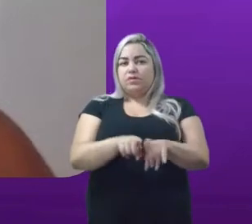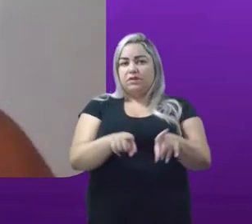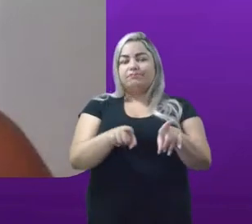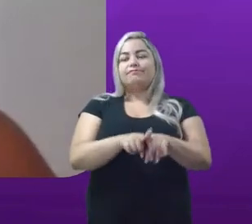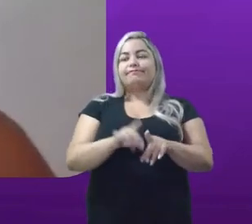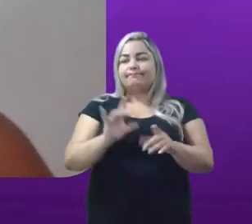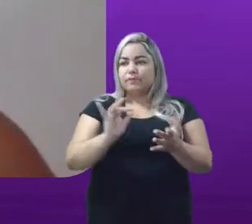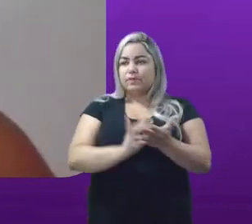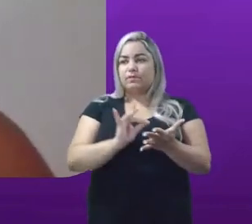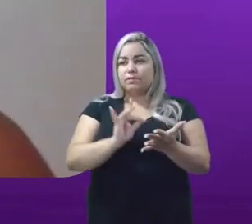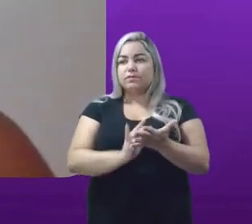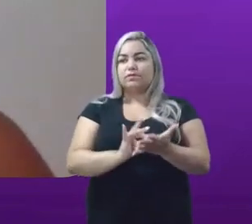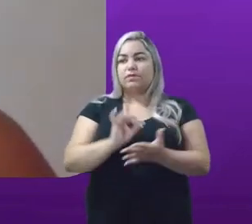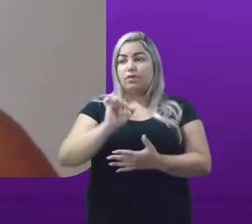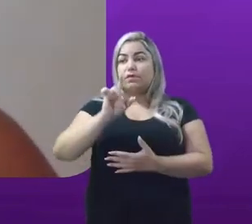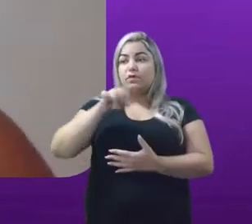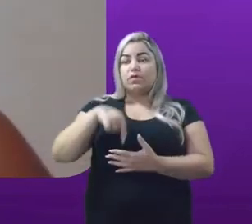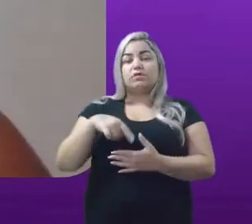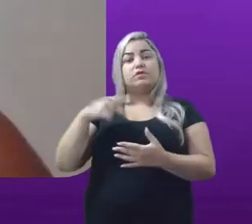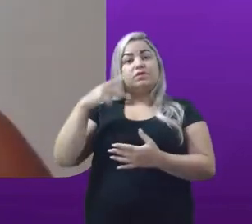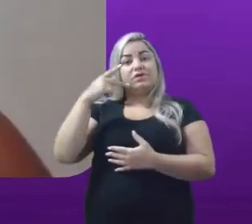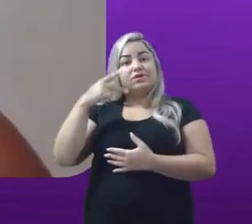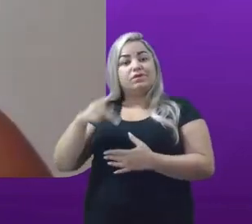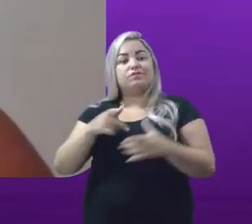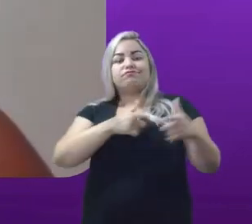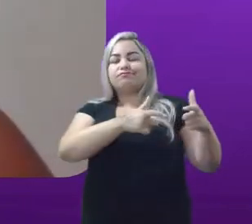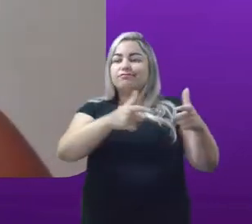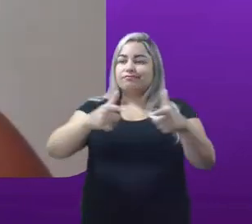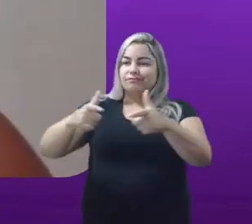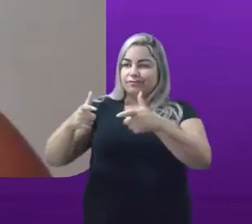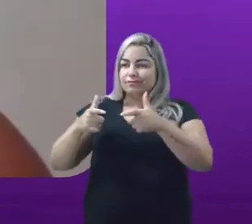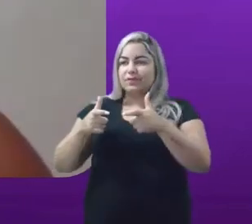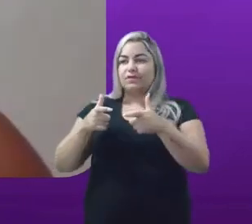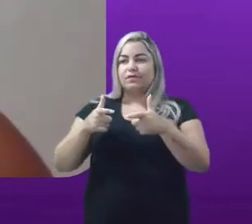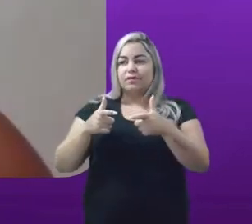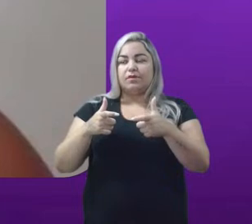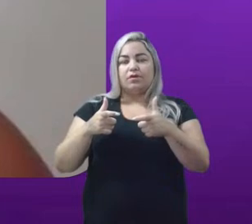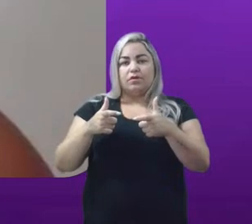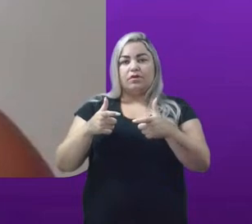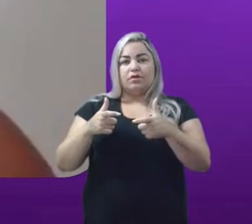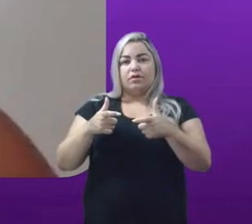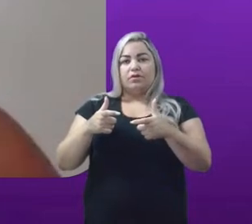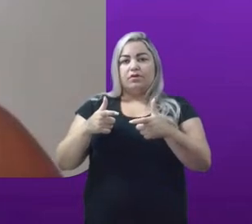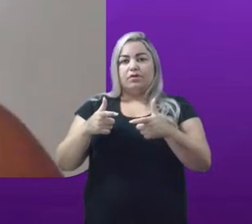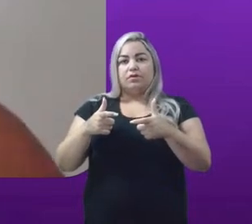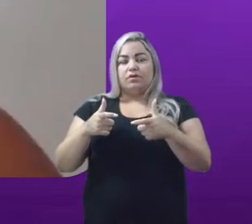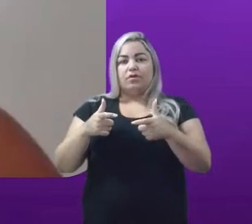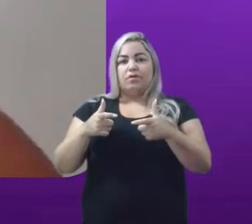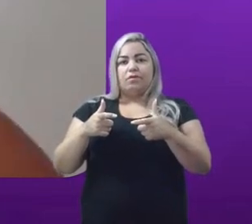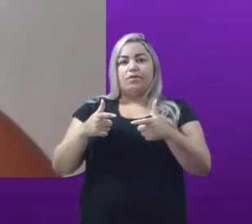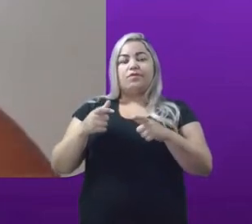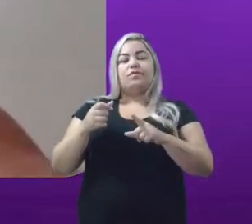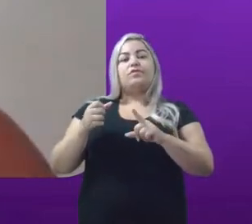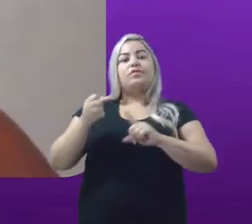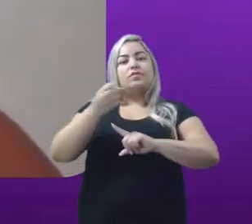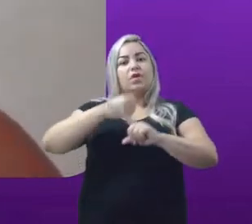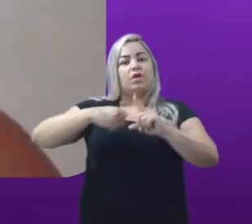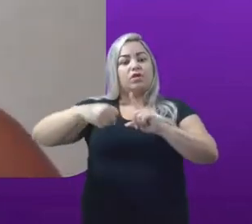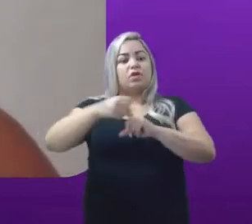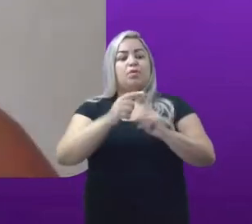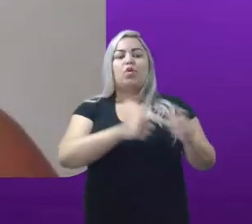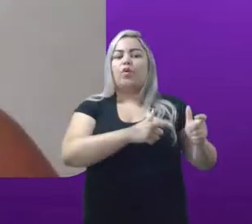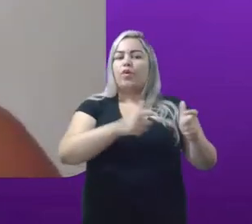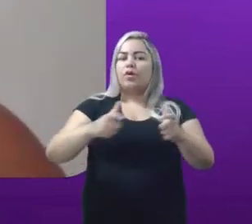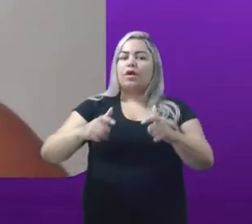verdade, os seus espaços, né, de sociabilidade, os seus